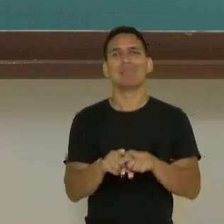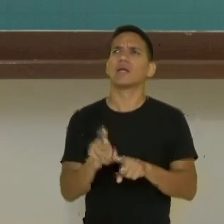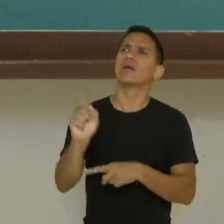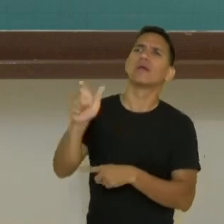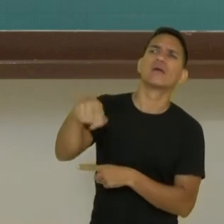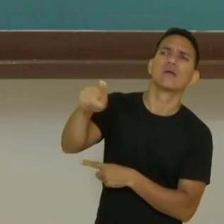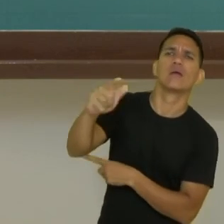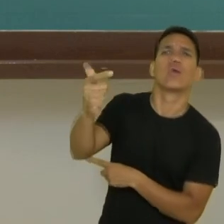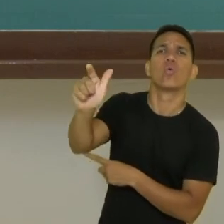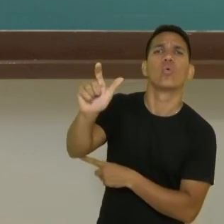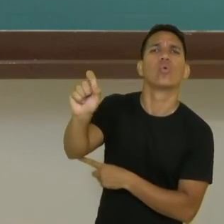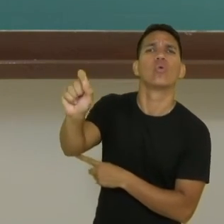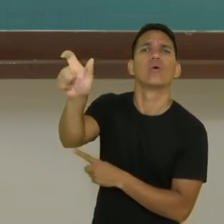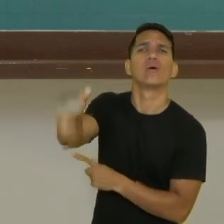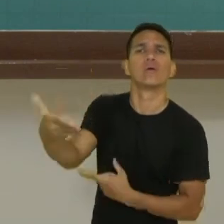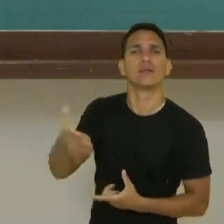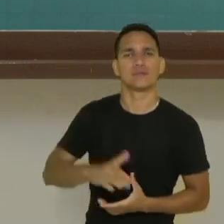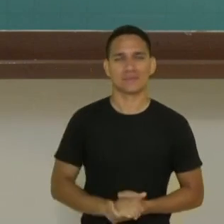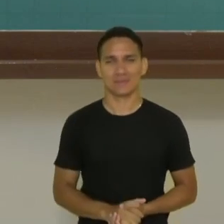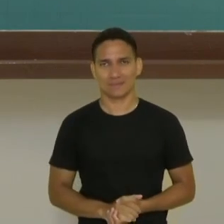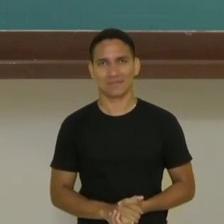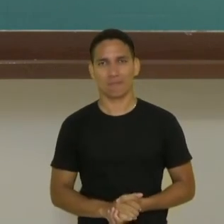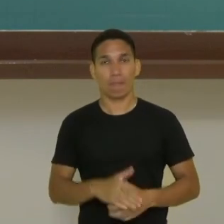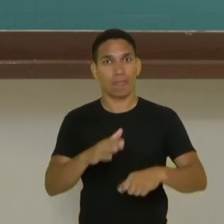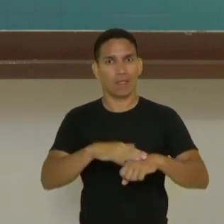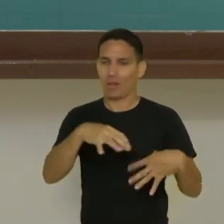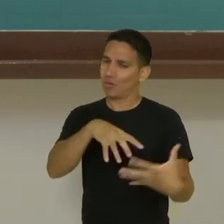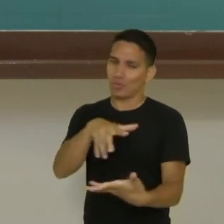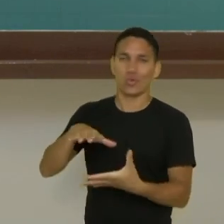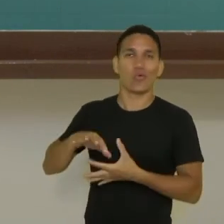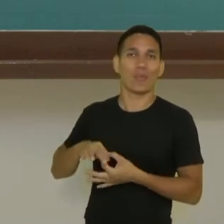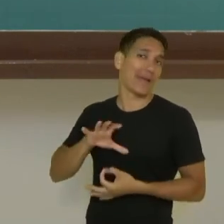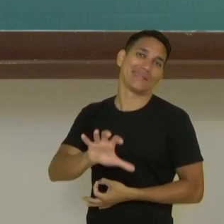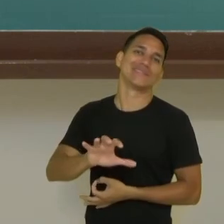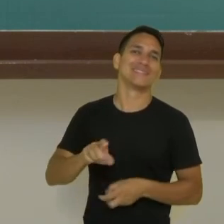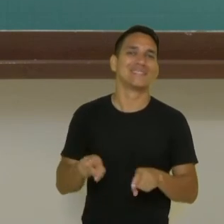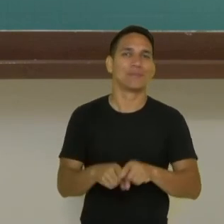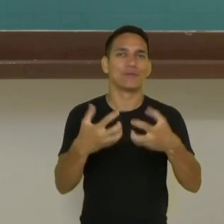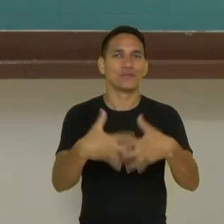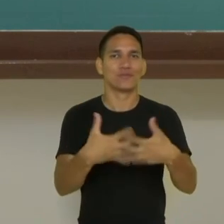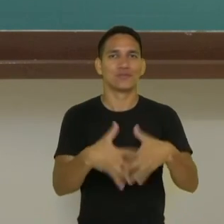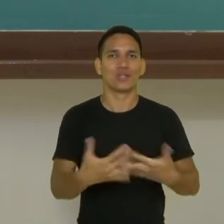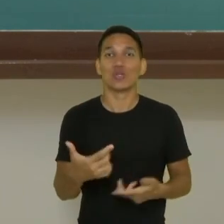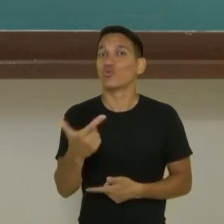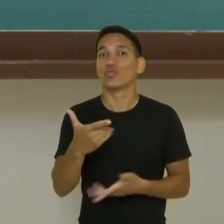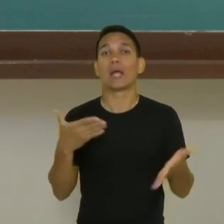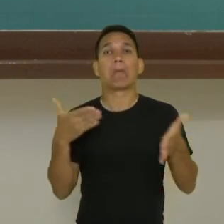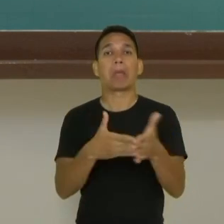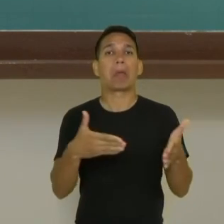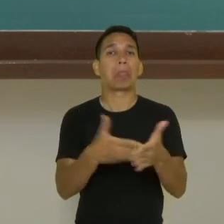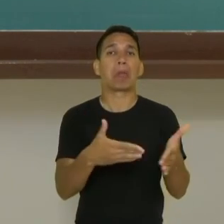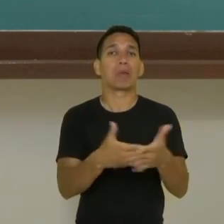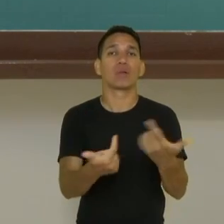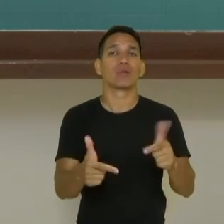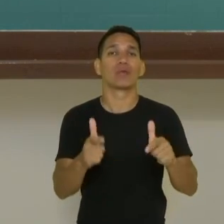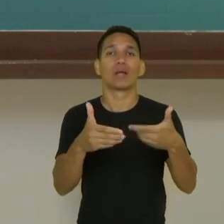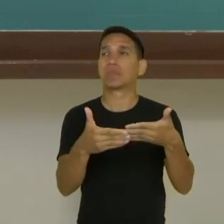outros. Né? E no mundo global é isso. Não dá mais fronteiras. As fronteiras,